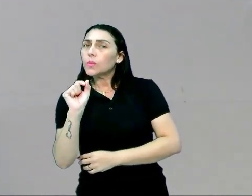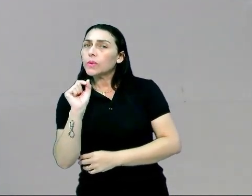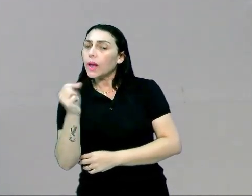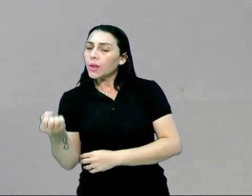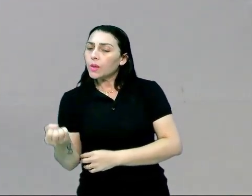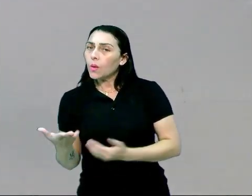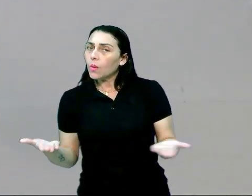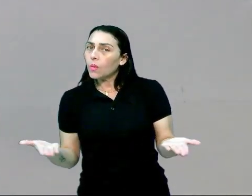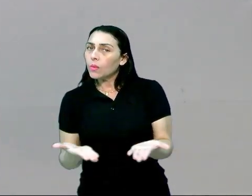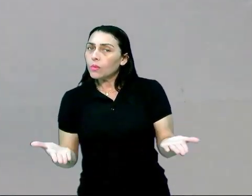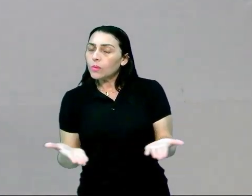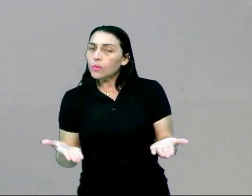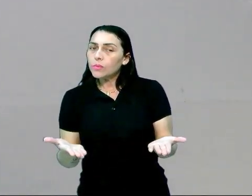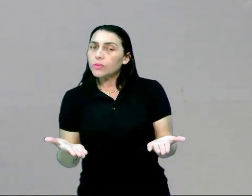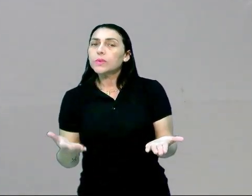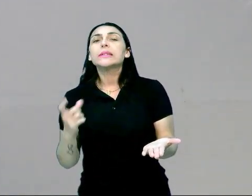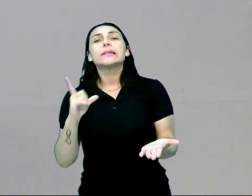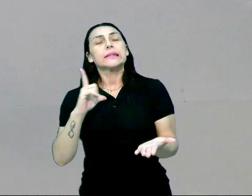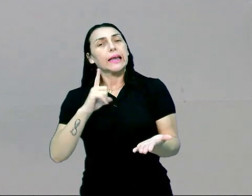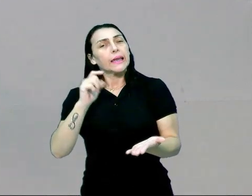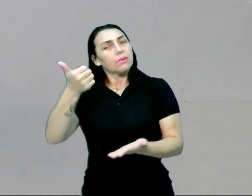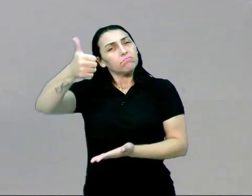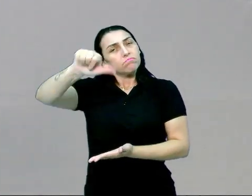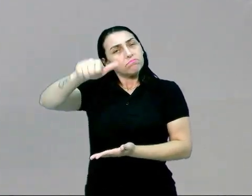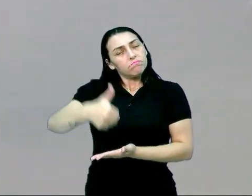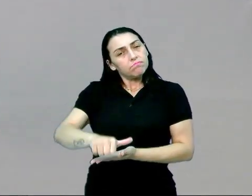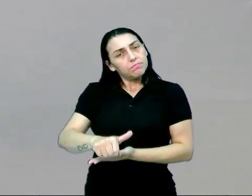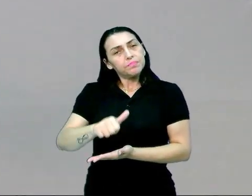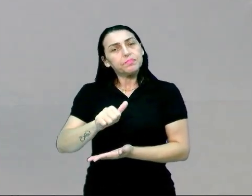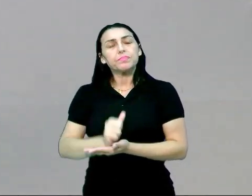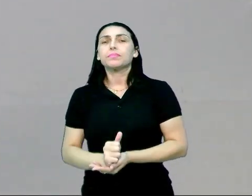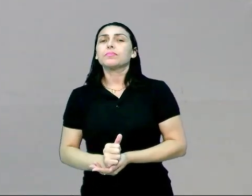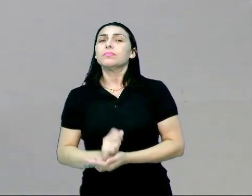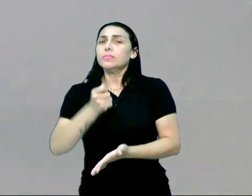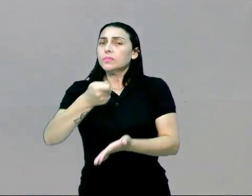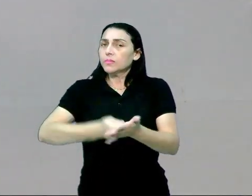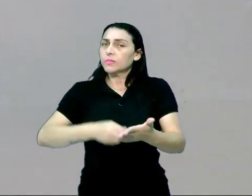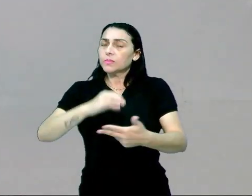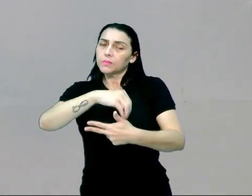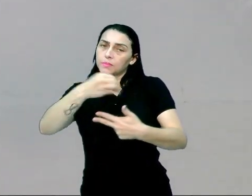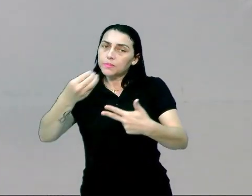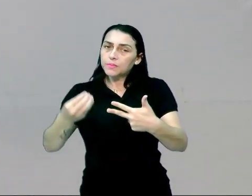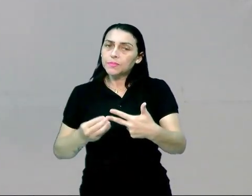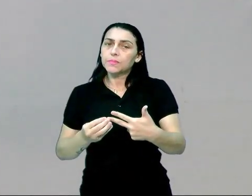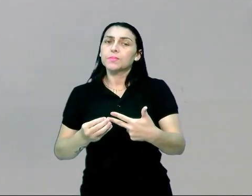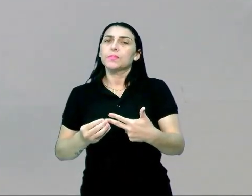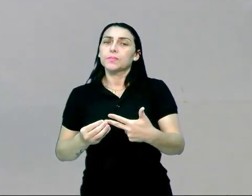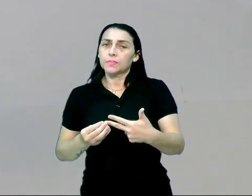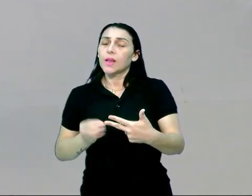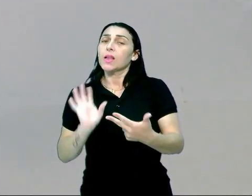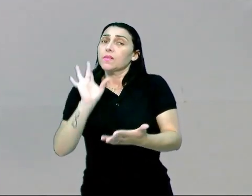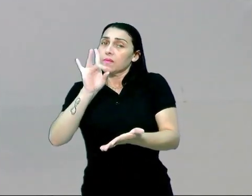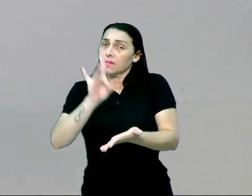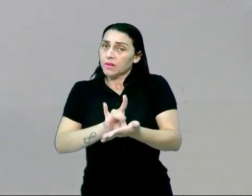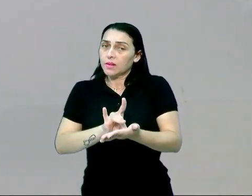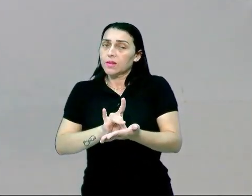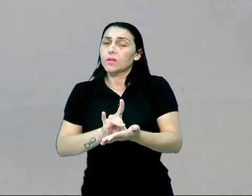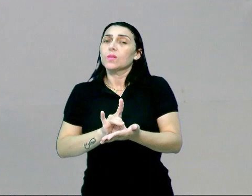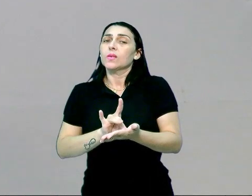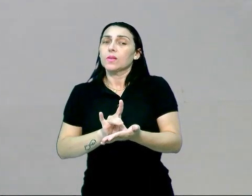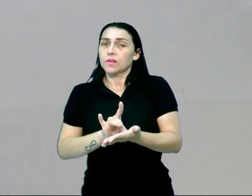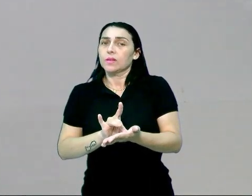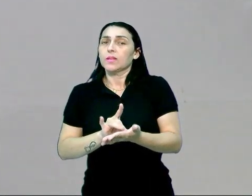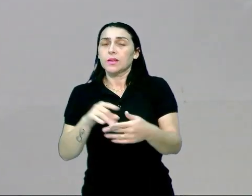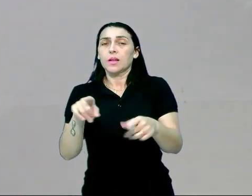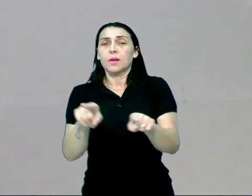atualidade, contemporaneidade. A gente tem que analisar o aspecto que vai ser cobrado do Enem, aspectos reais, concretos